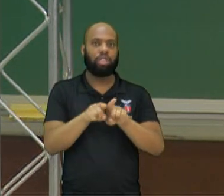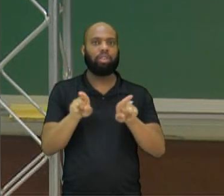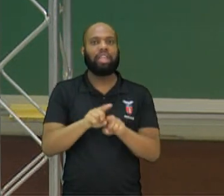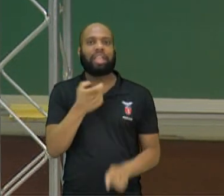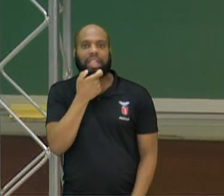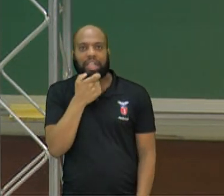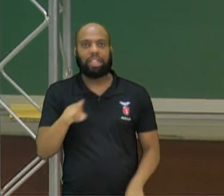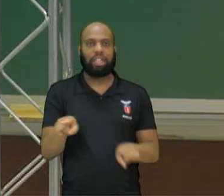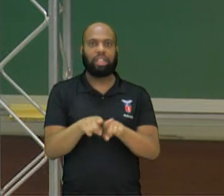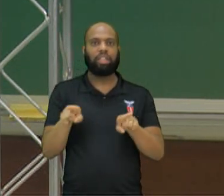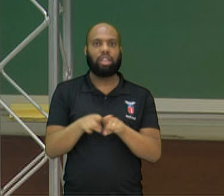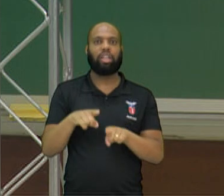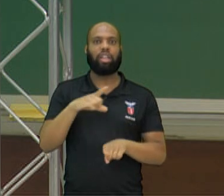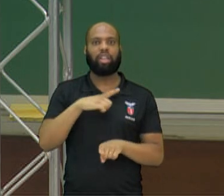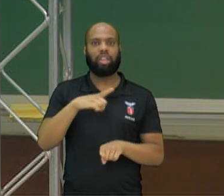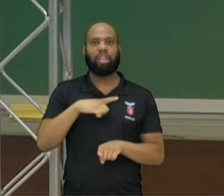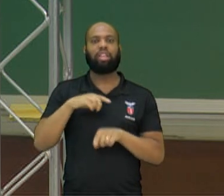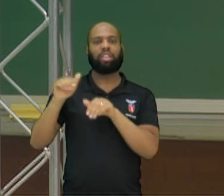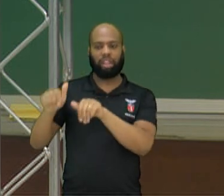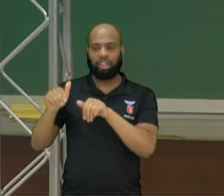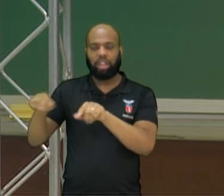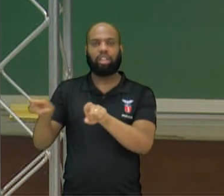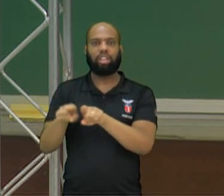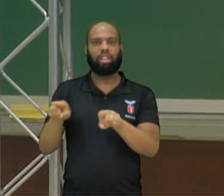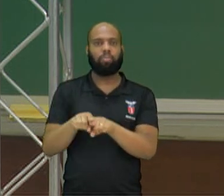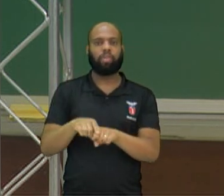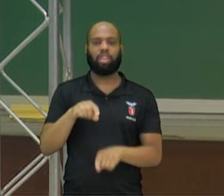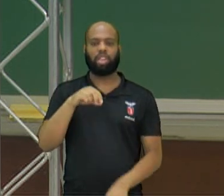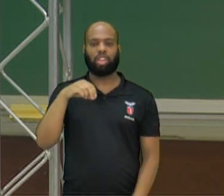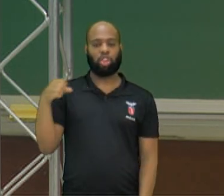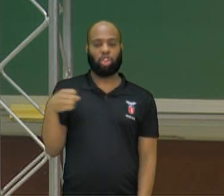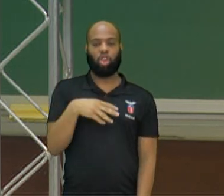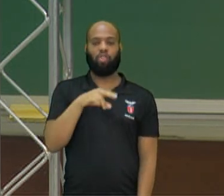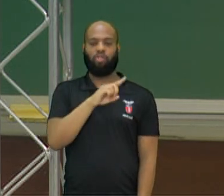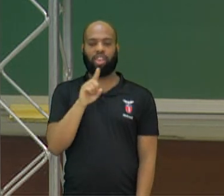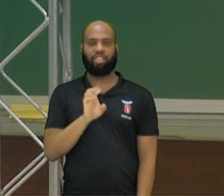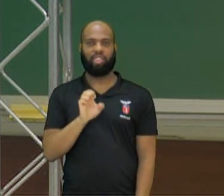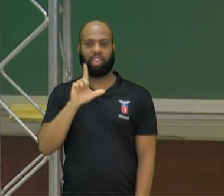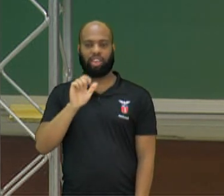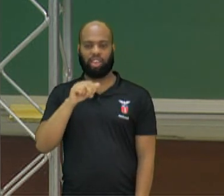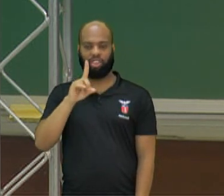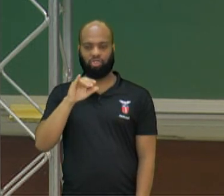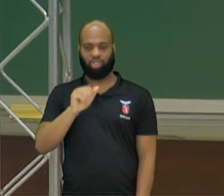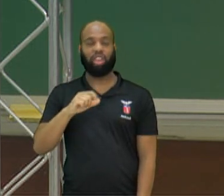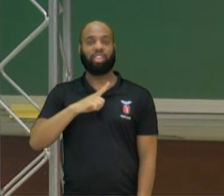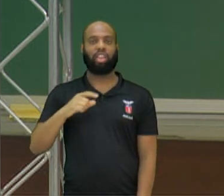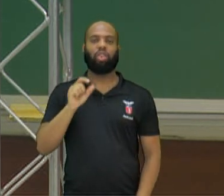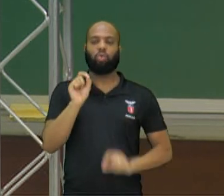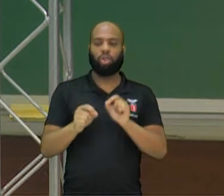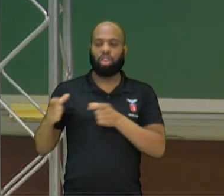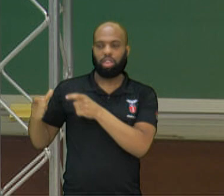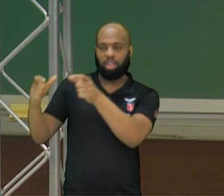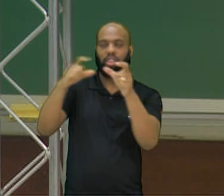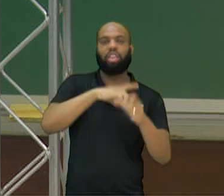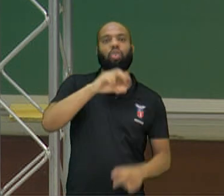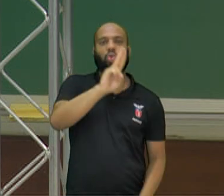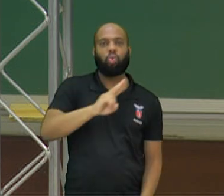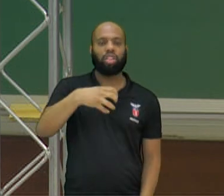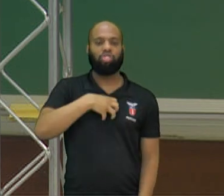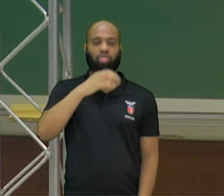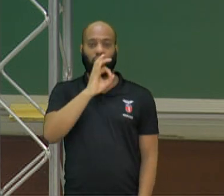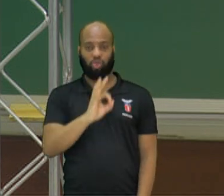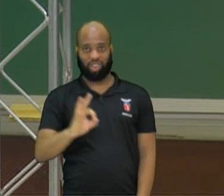Unido, Austrália e Nova Zelândia também. São algumas das localidades que utilizam a escala Fahrenheit, mas